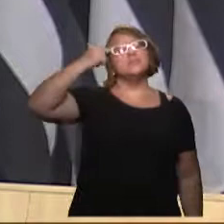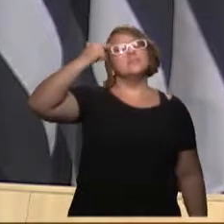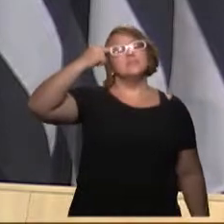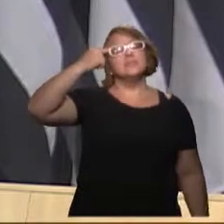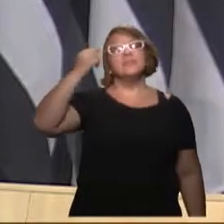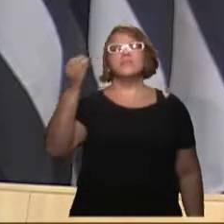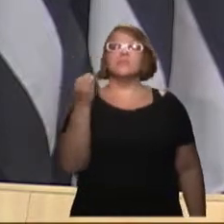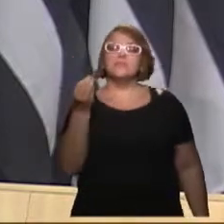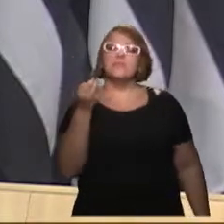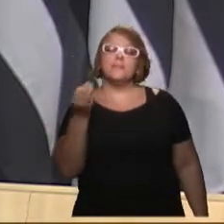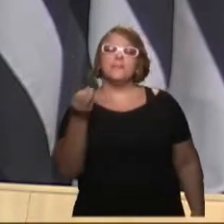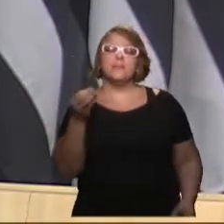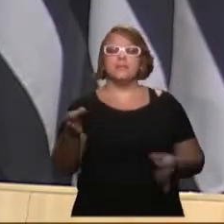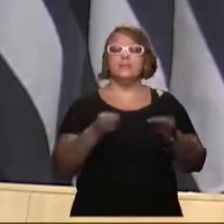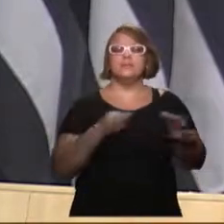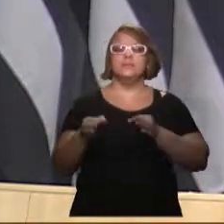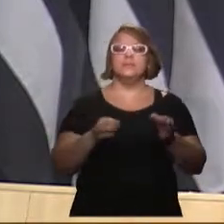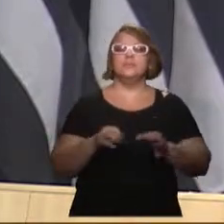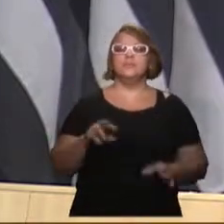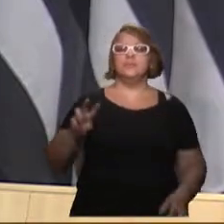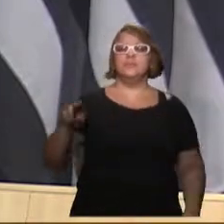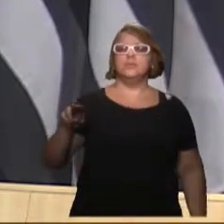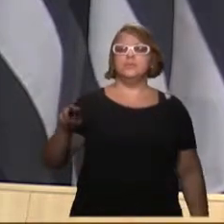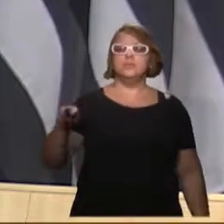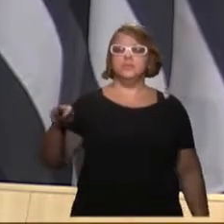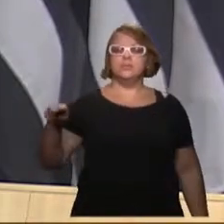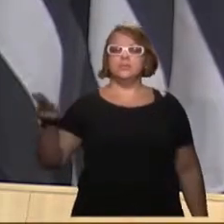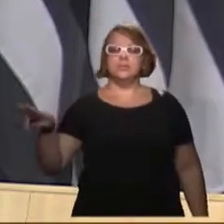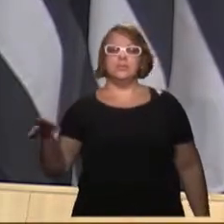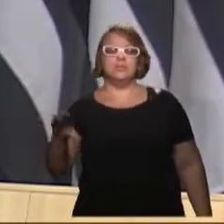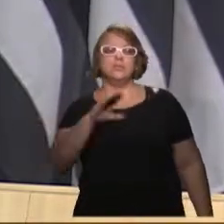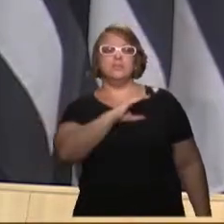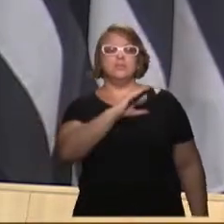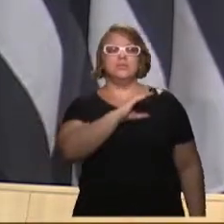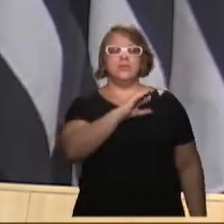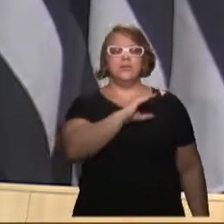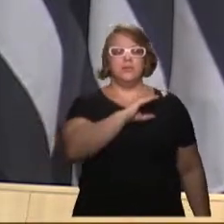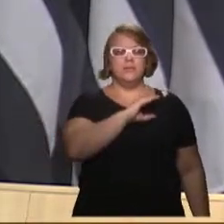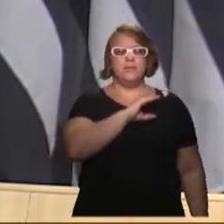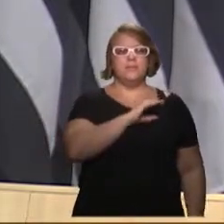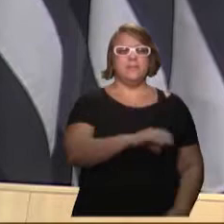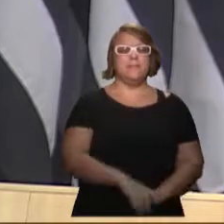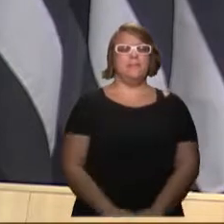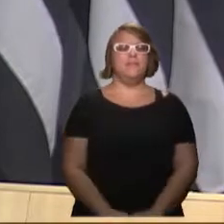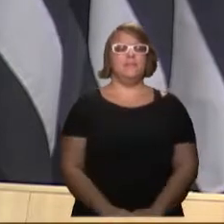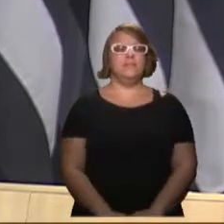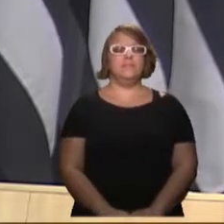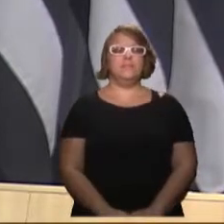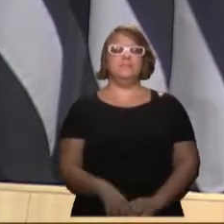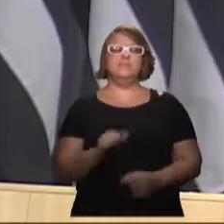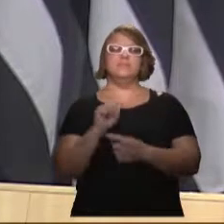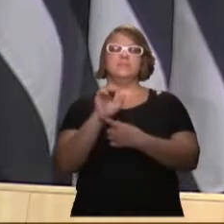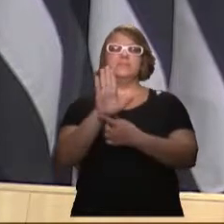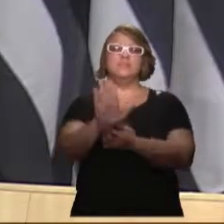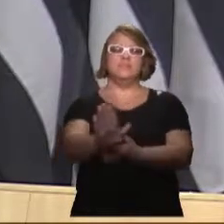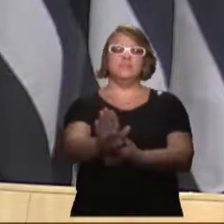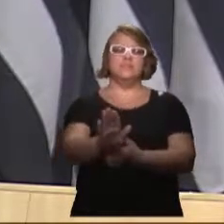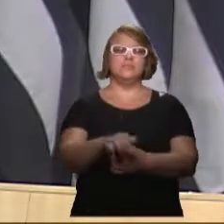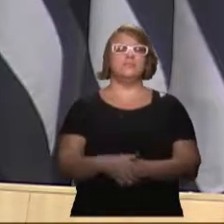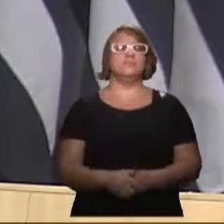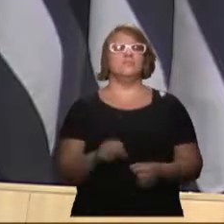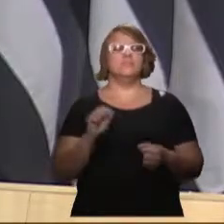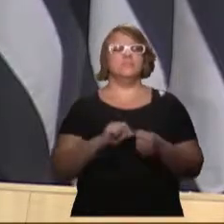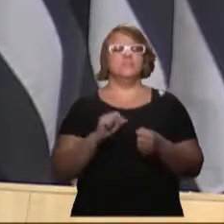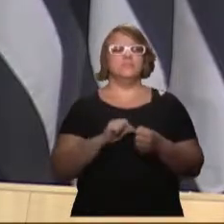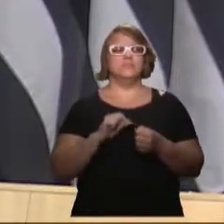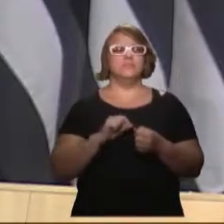possamos trazer igualdade no município. O município está em crise, vamos apresentar algumas sugestões. Entre elas